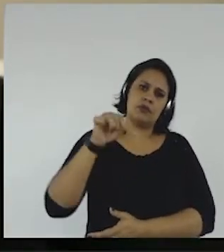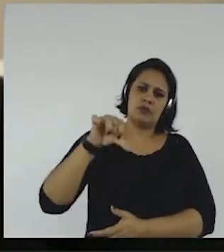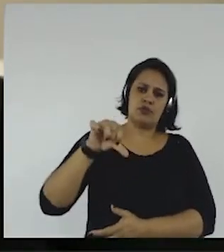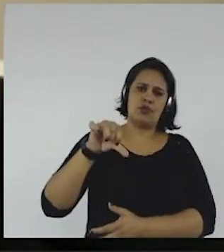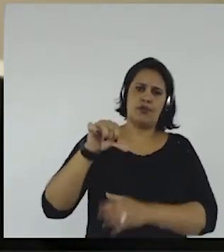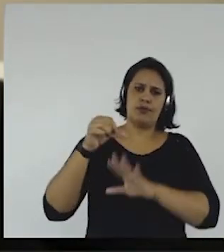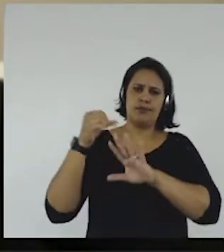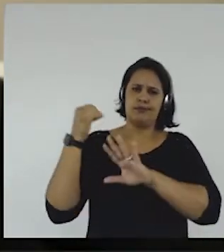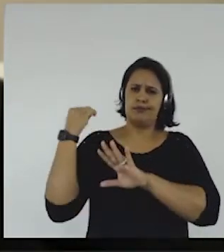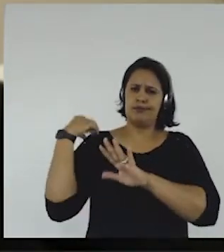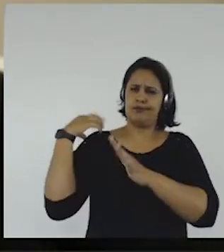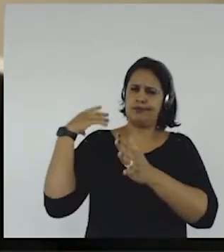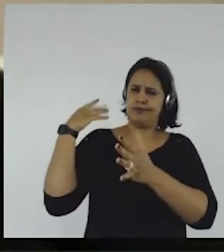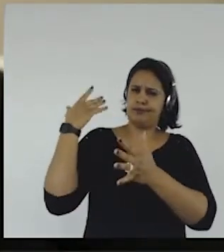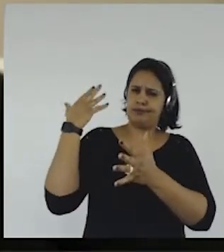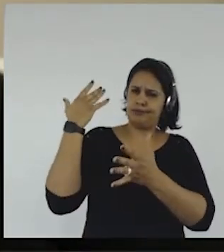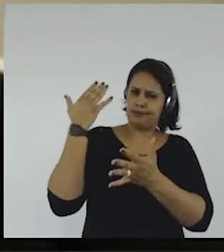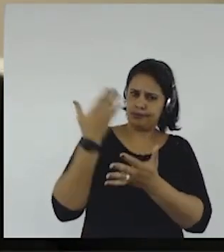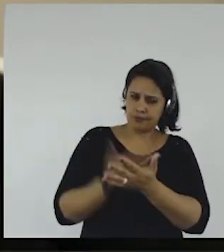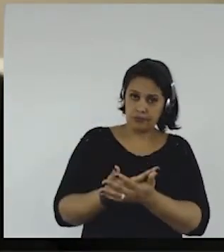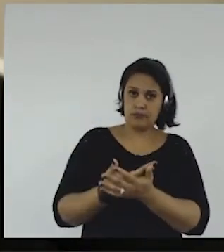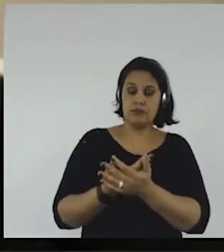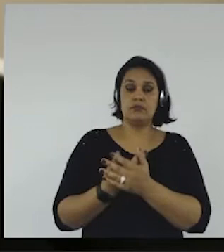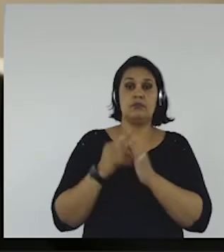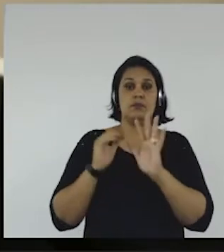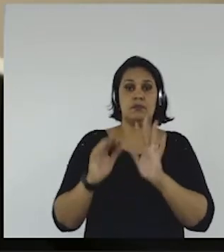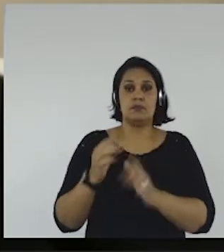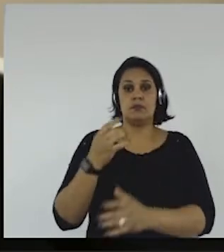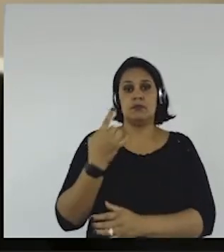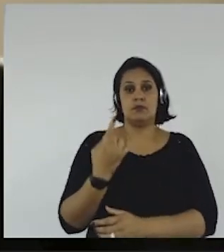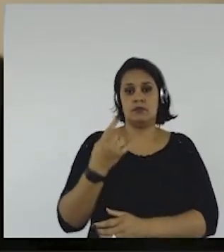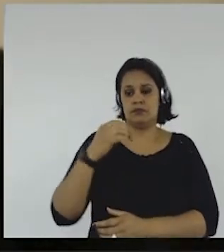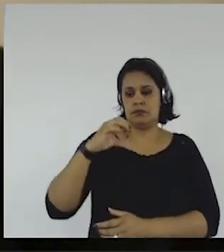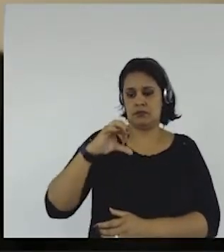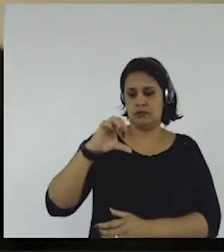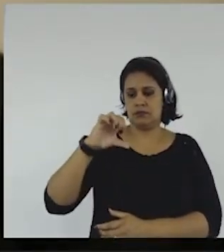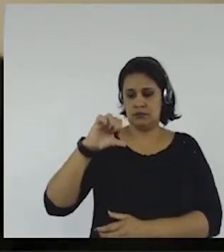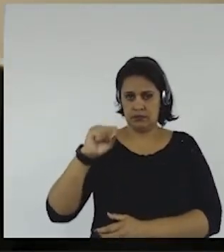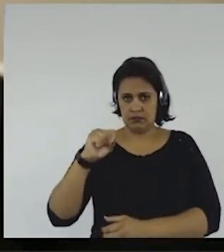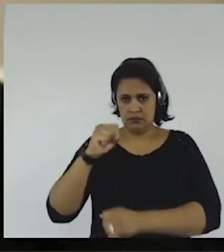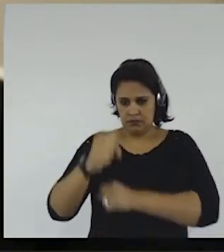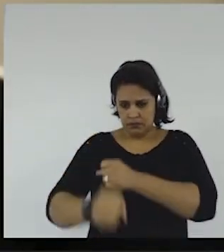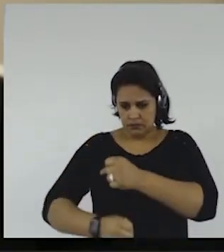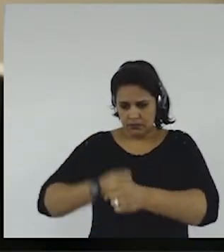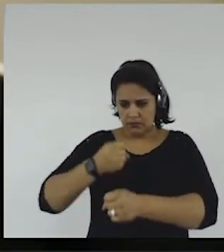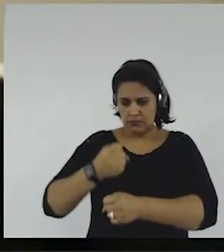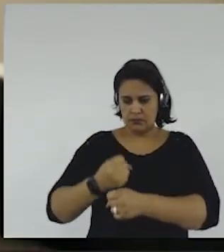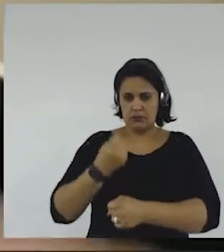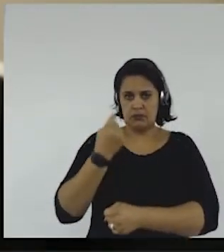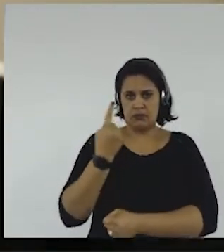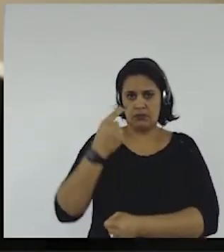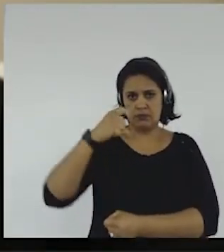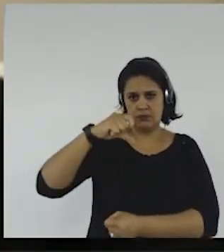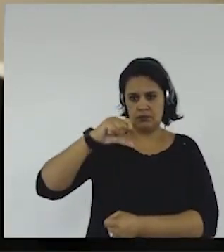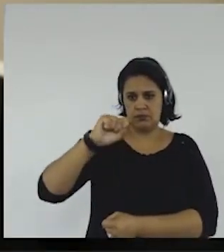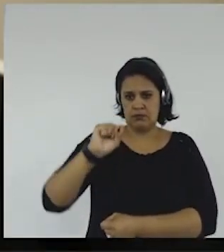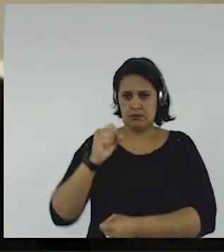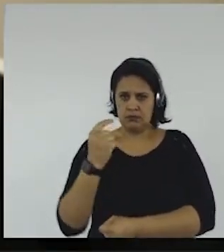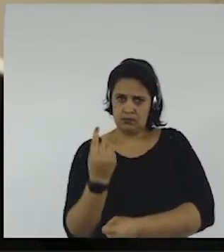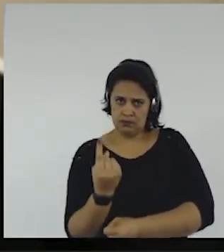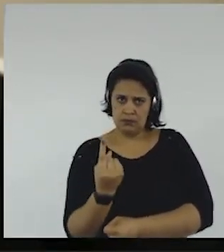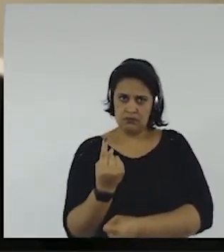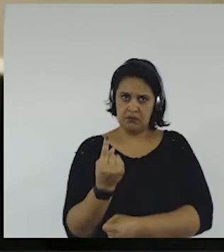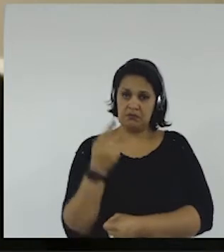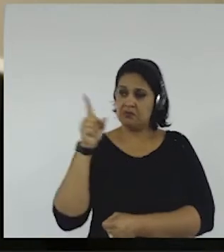1979. Em 1980 para 81, eu fui aluno do professor